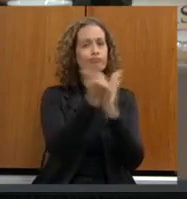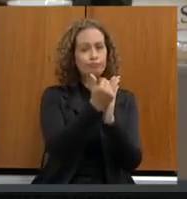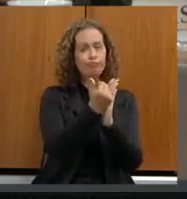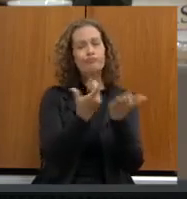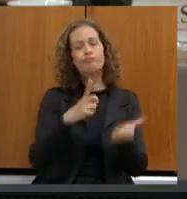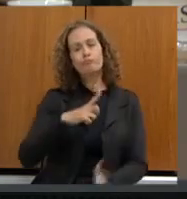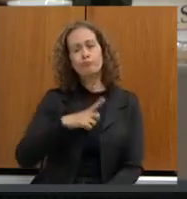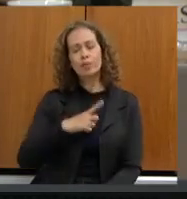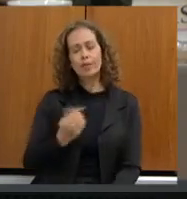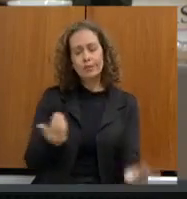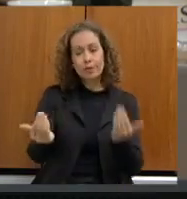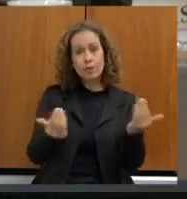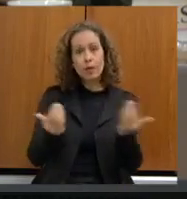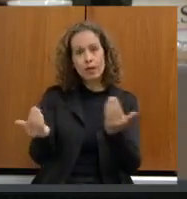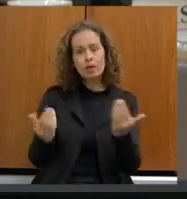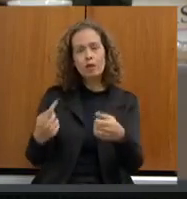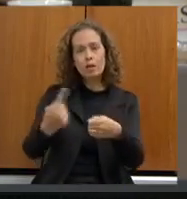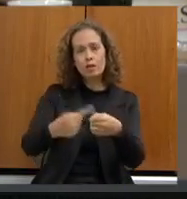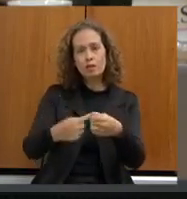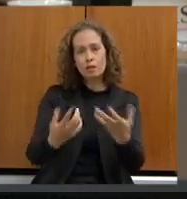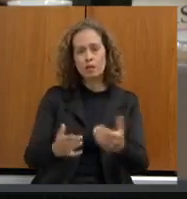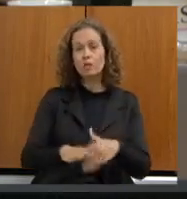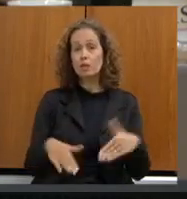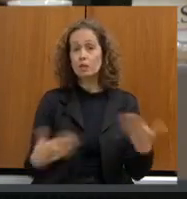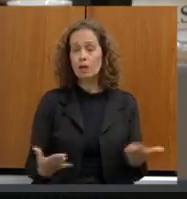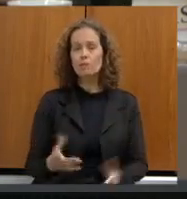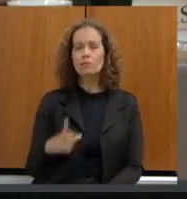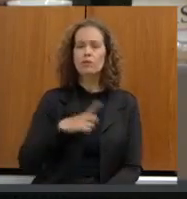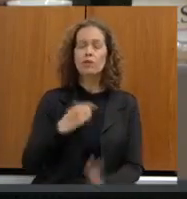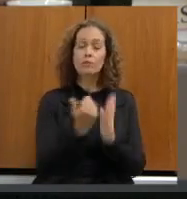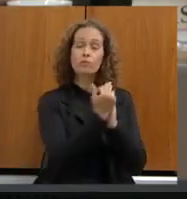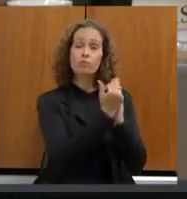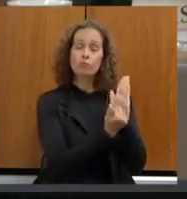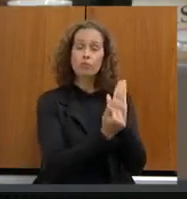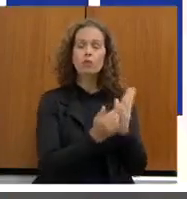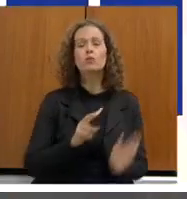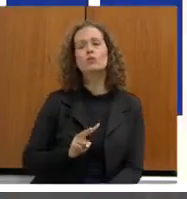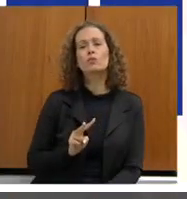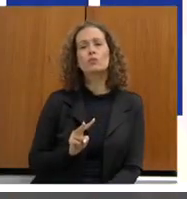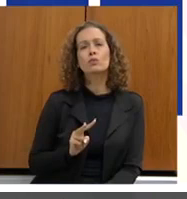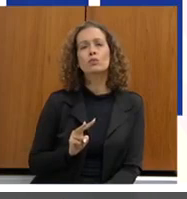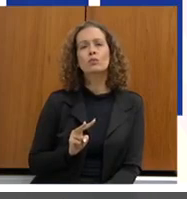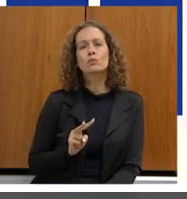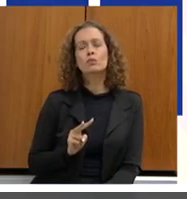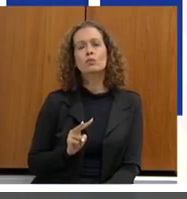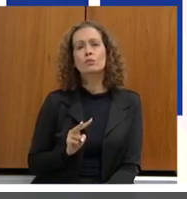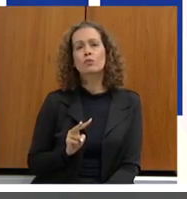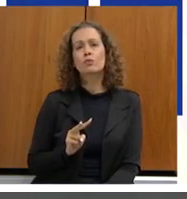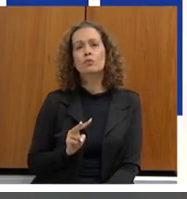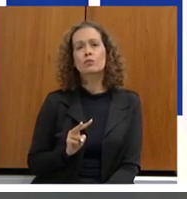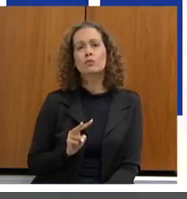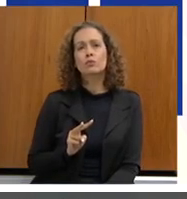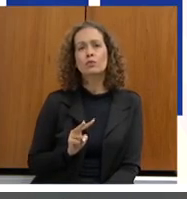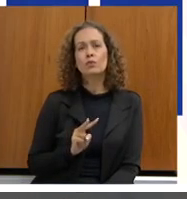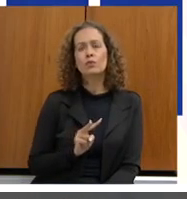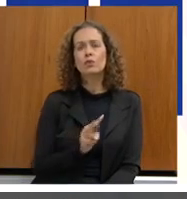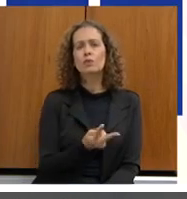relação àquela aquela cidade então nós tivemos então a redução de dois mil e de